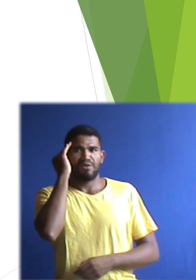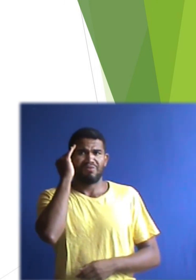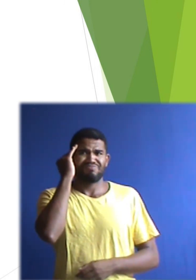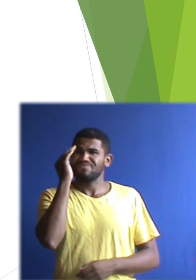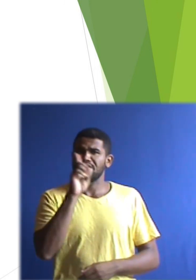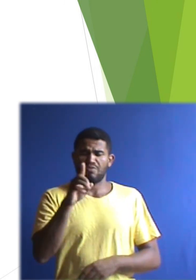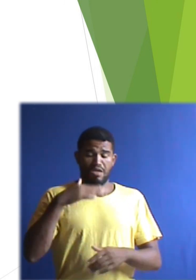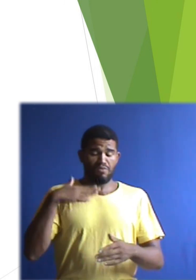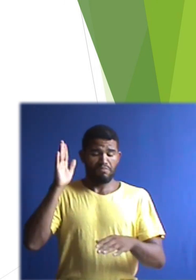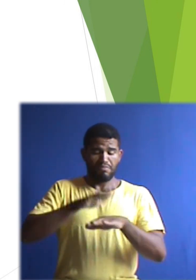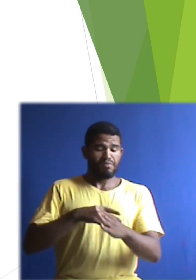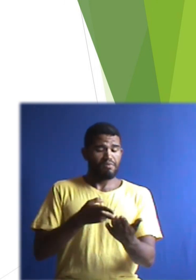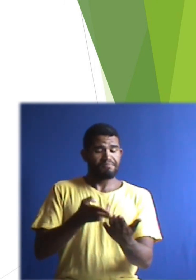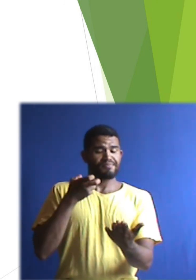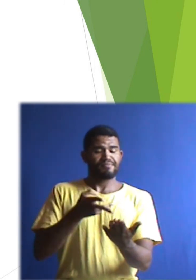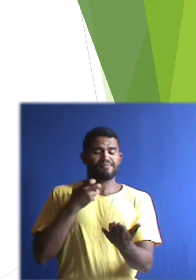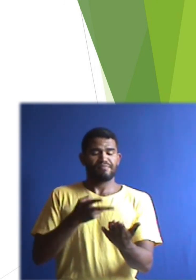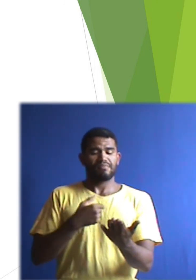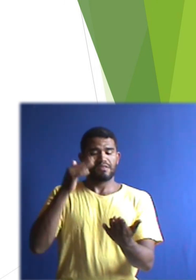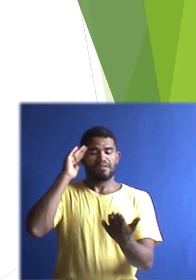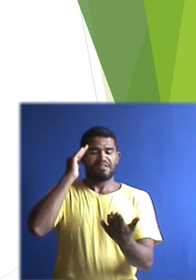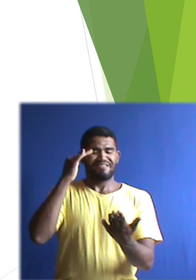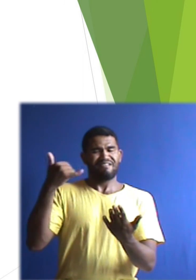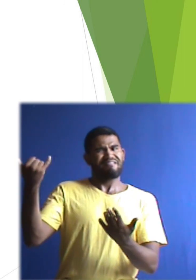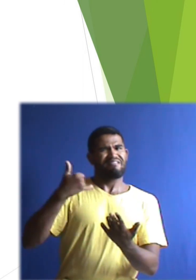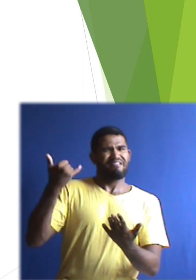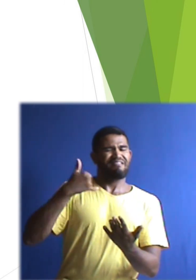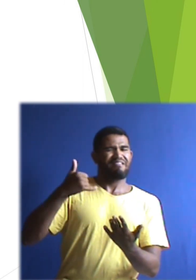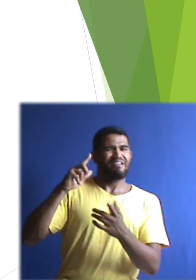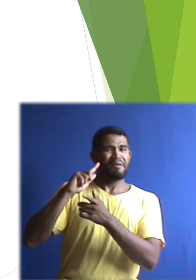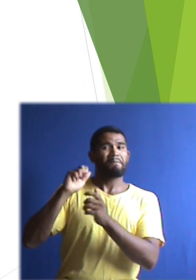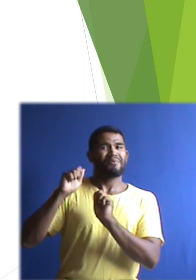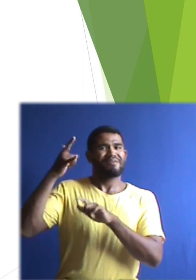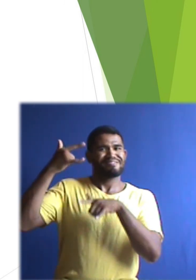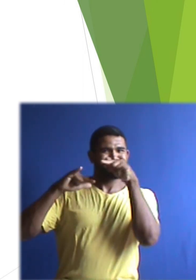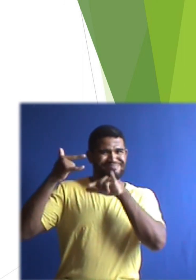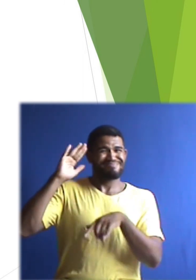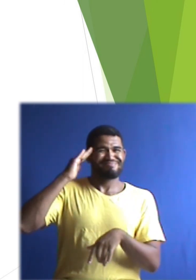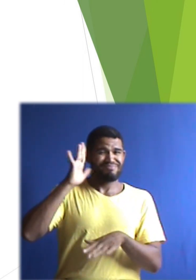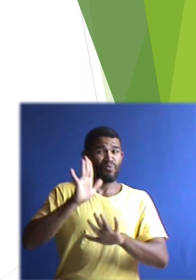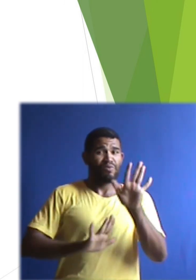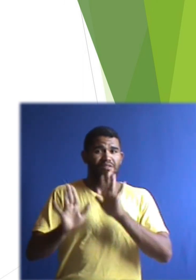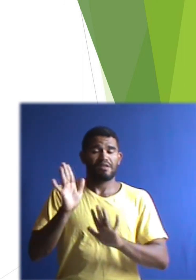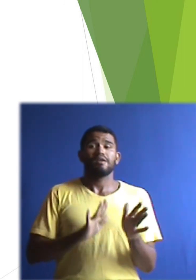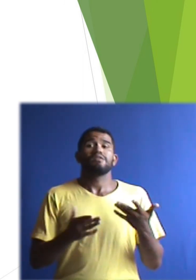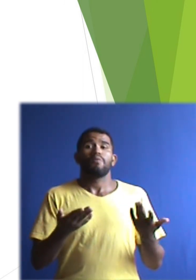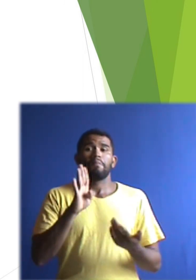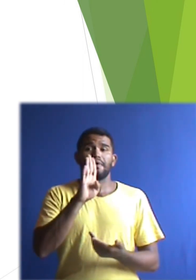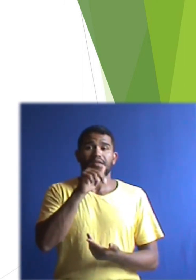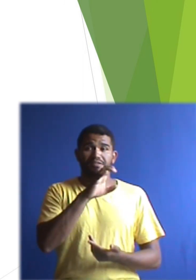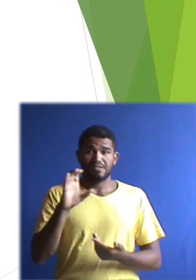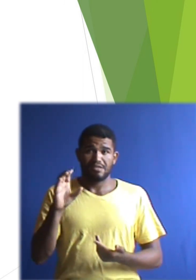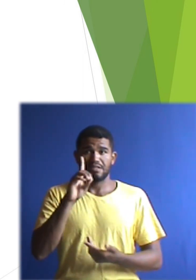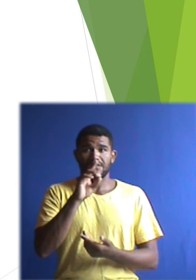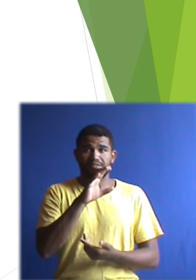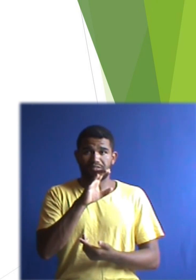daquela outra forma. Tá? Então, só recapitulando, a BNCC, o DCEP, a maior parte dos documentos